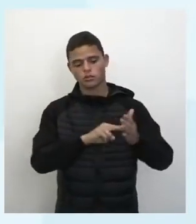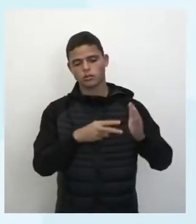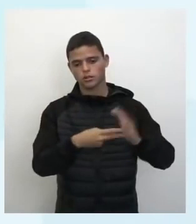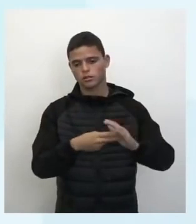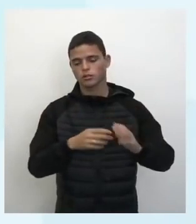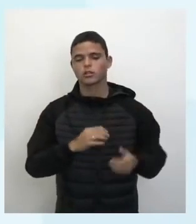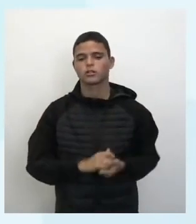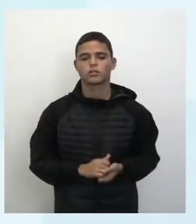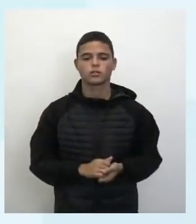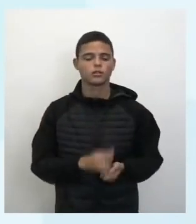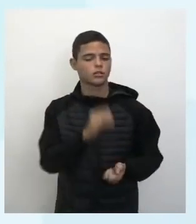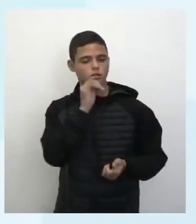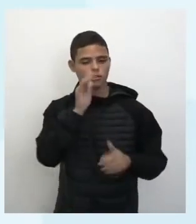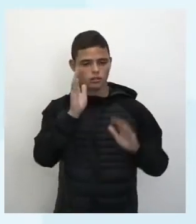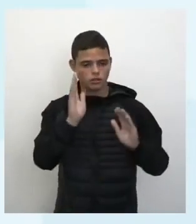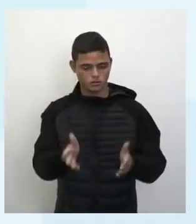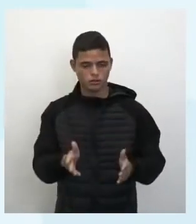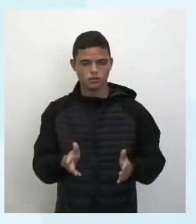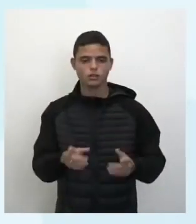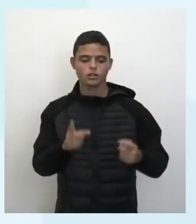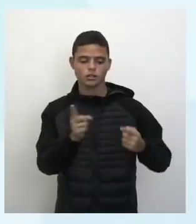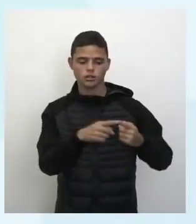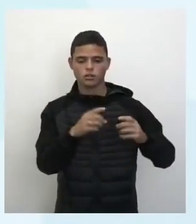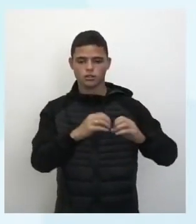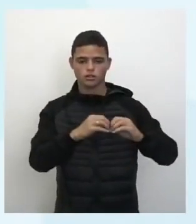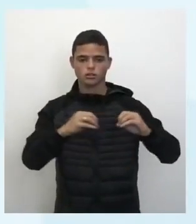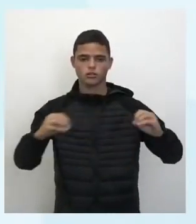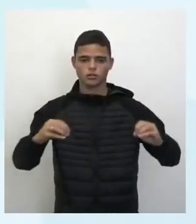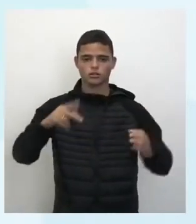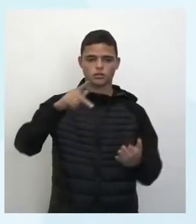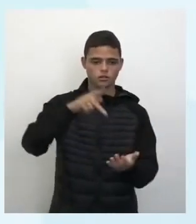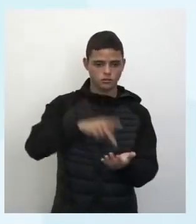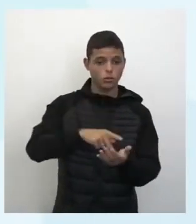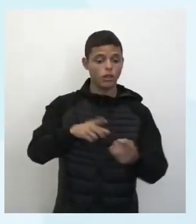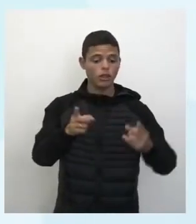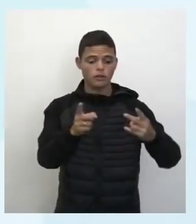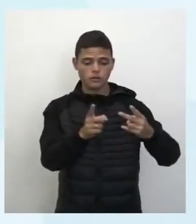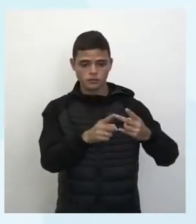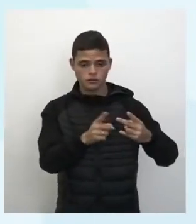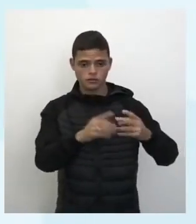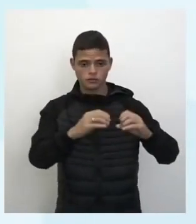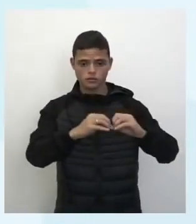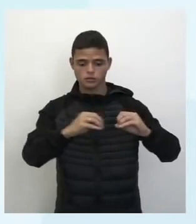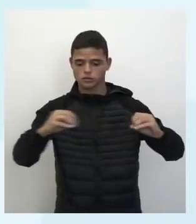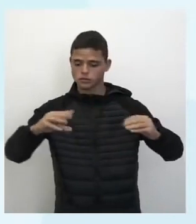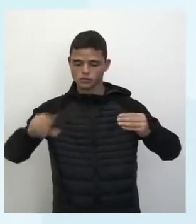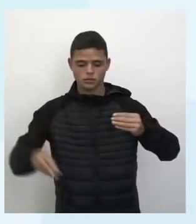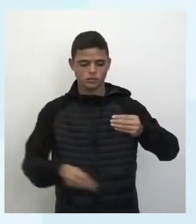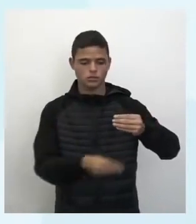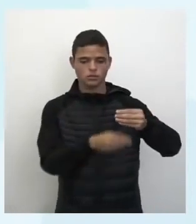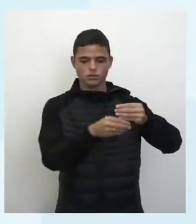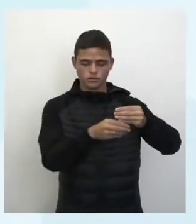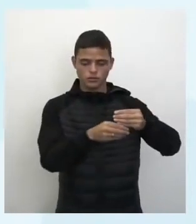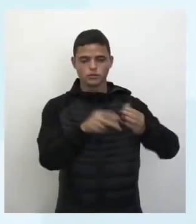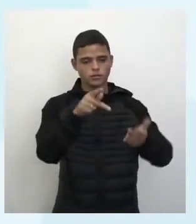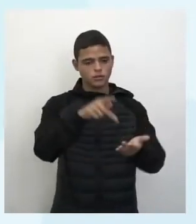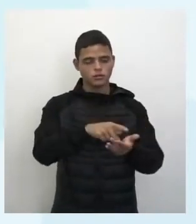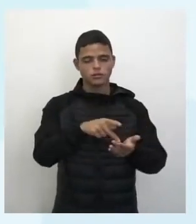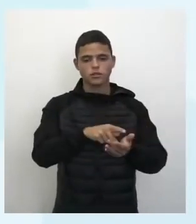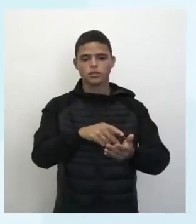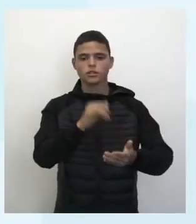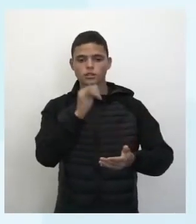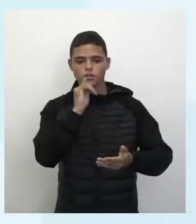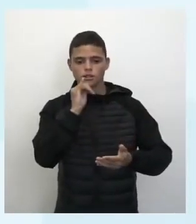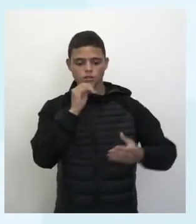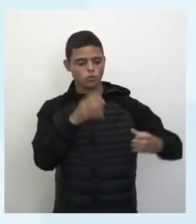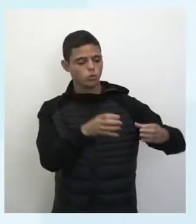exemplo, a primeira oração mostra um fato, né? E a segunda complementa esse fato. Por exemplo, o